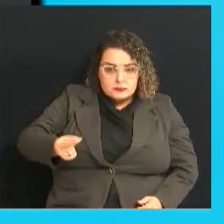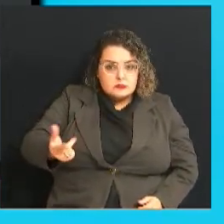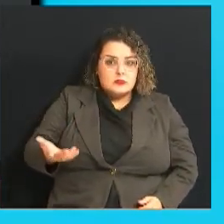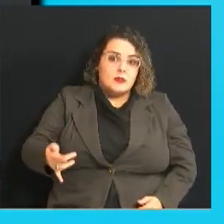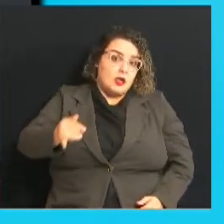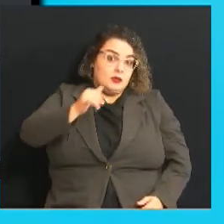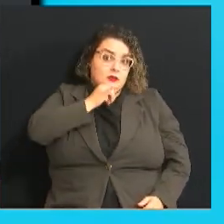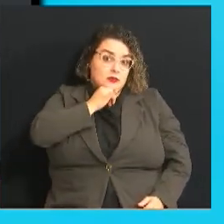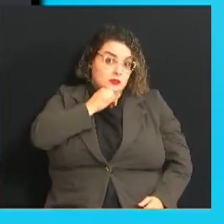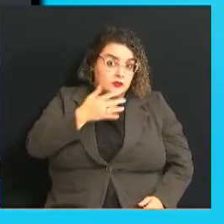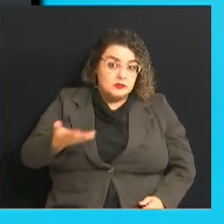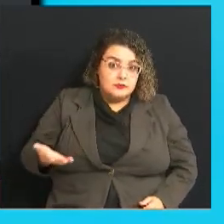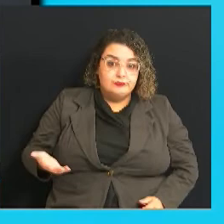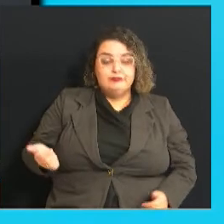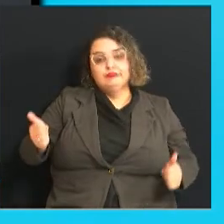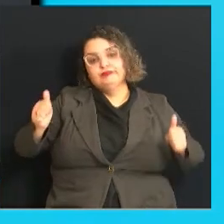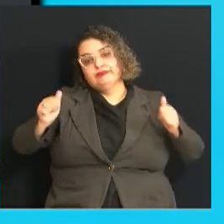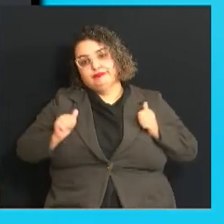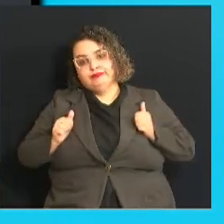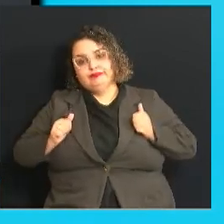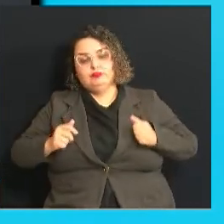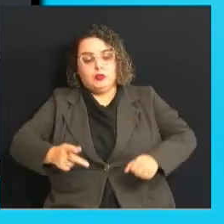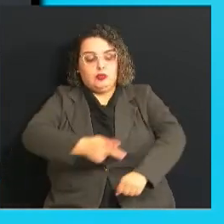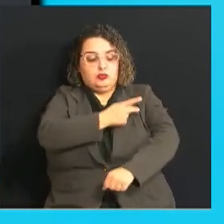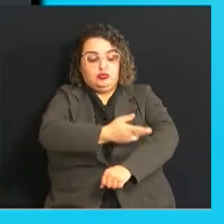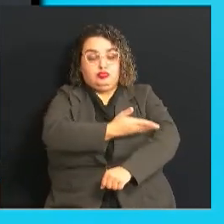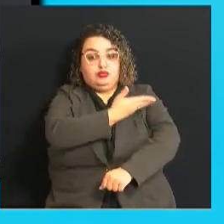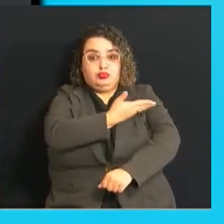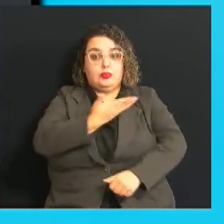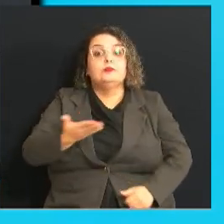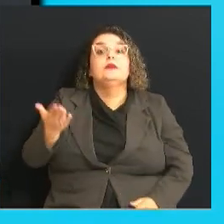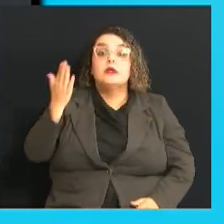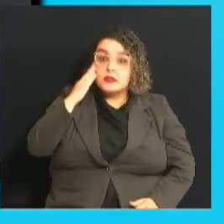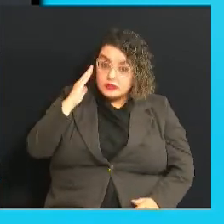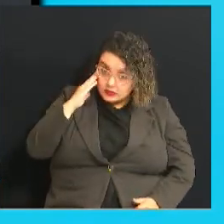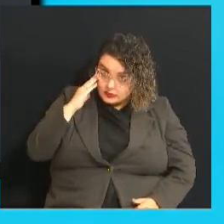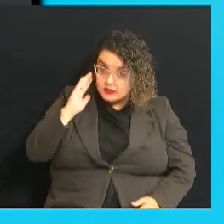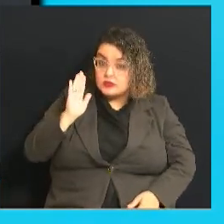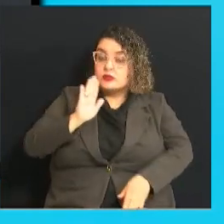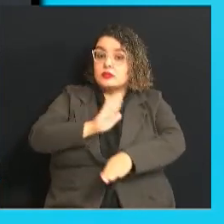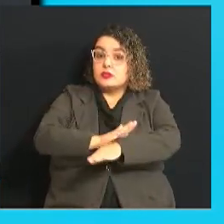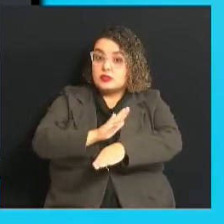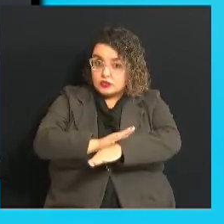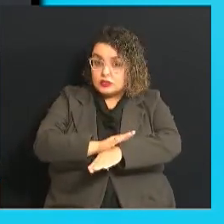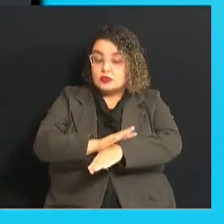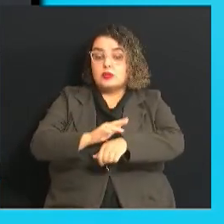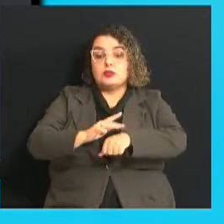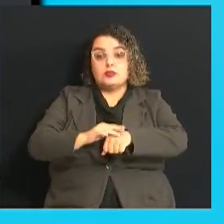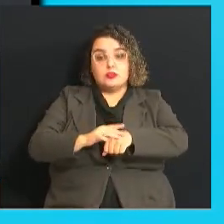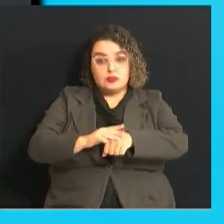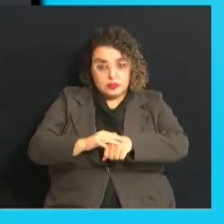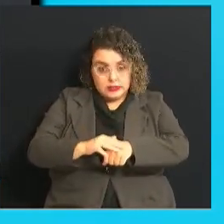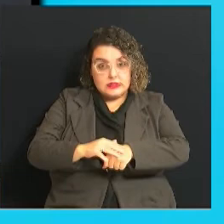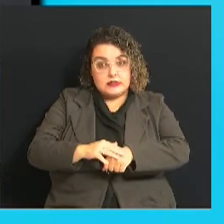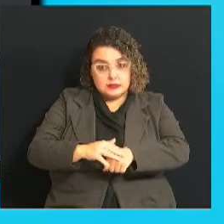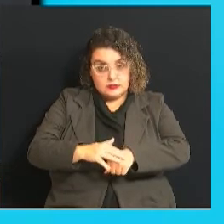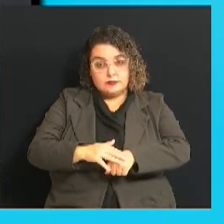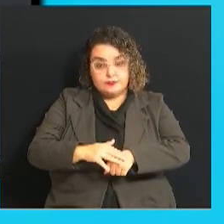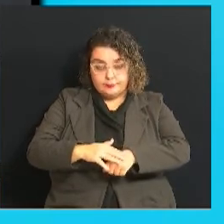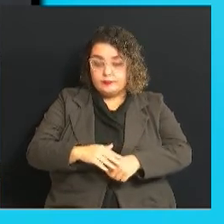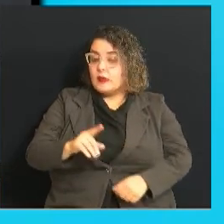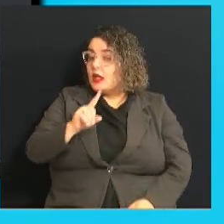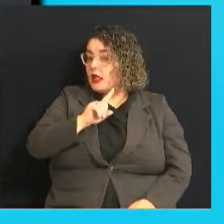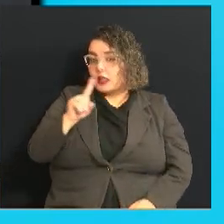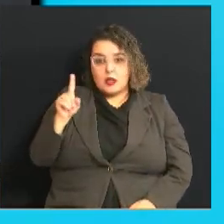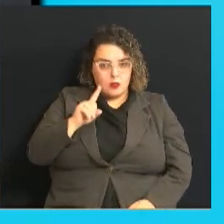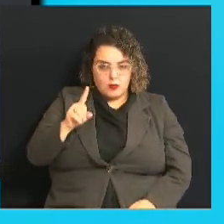exemplo, sedentarismo, hipertensão. A gente sabe que isso contribui com a doença de Alzheimer. Então, não é